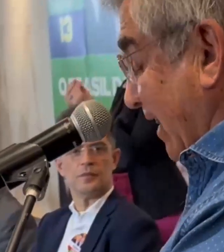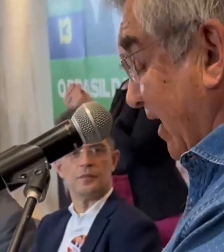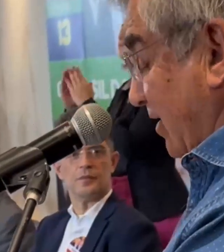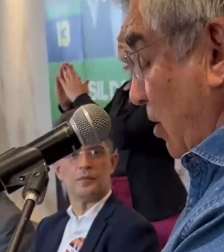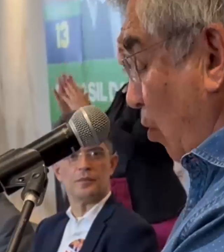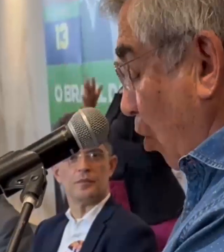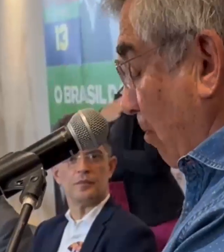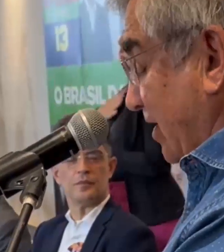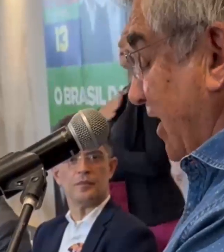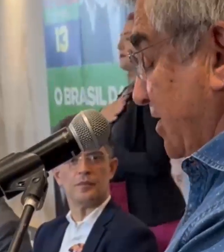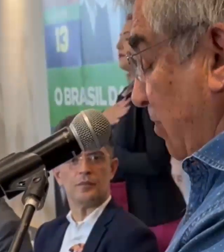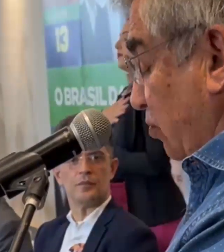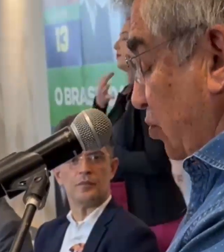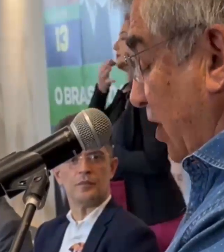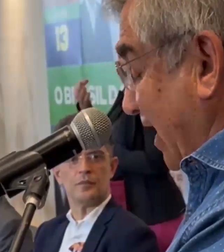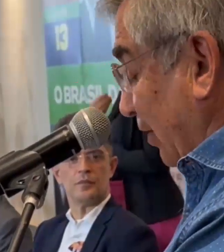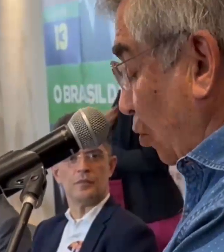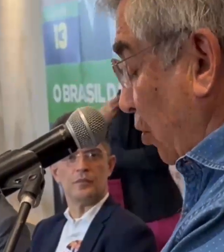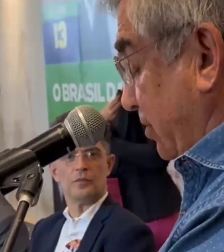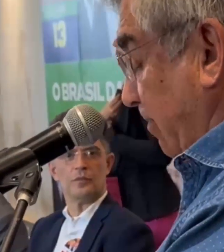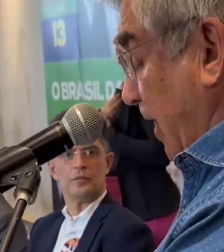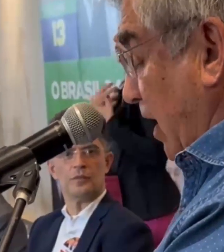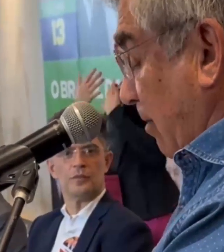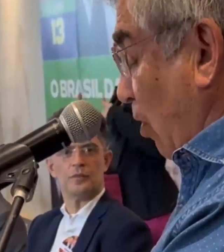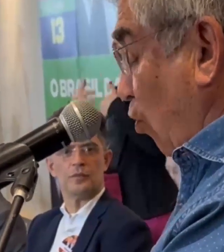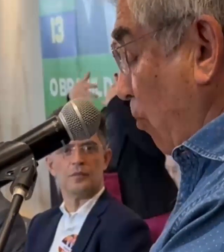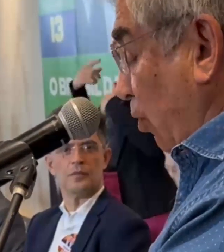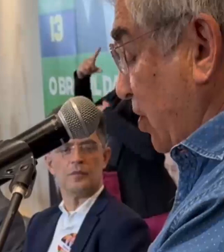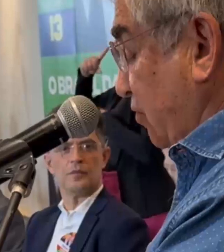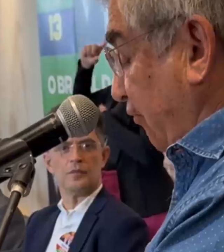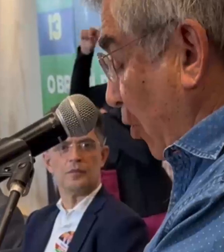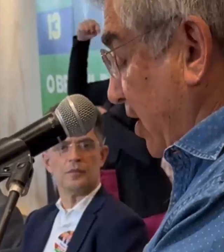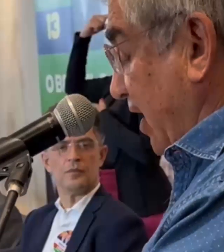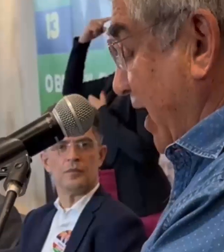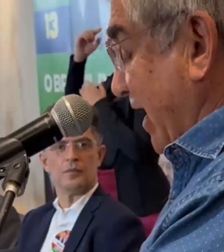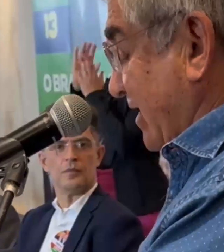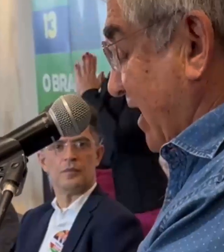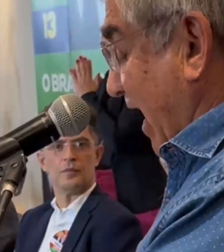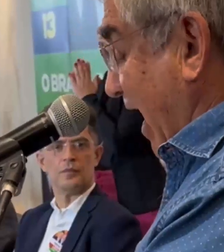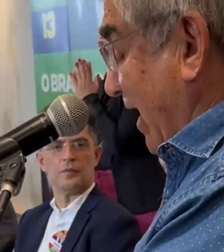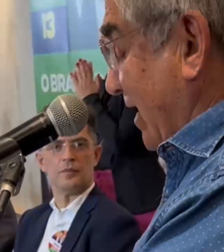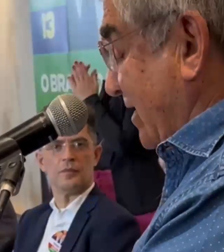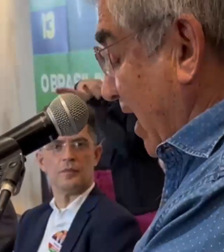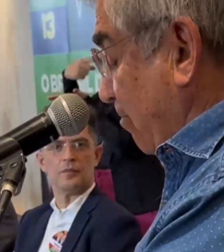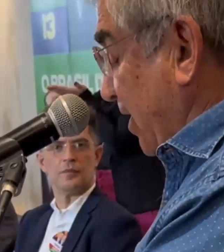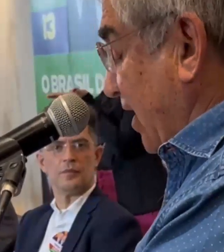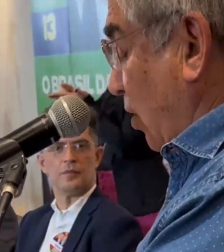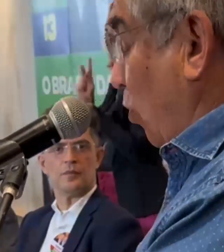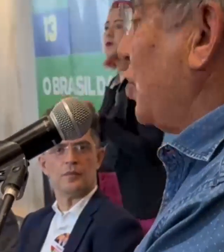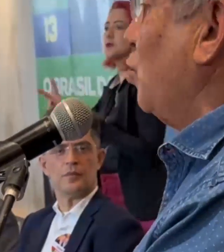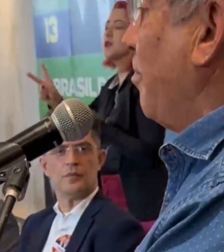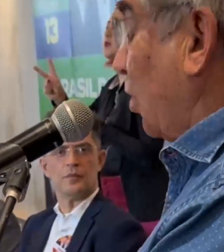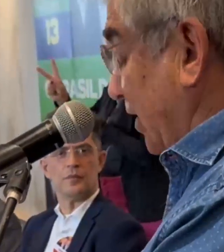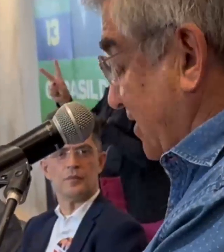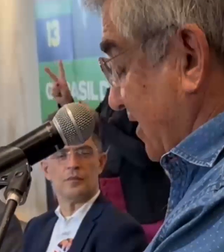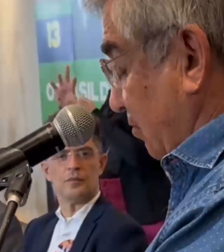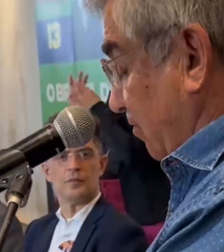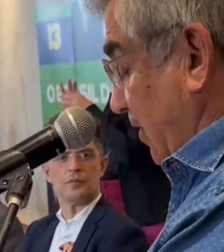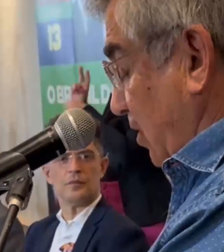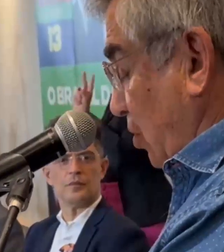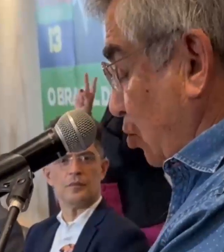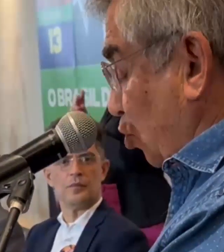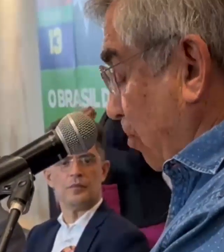vida é Sagrada obra das mãos do Criador e meu compromisso foi e será sempre com a sua